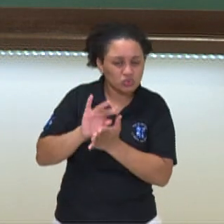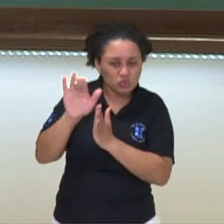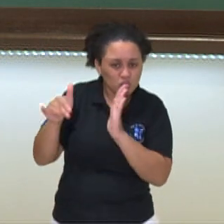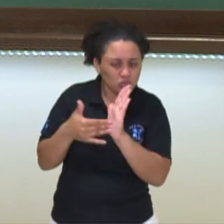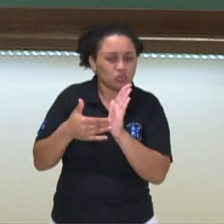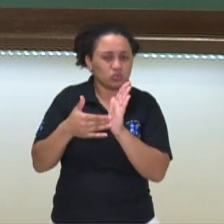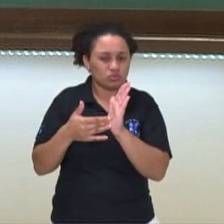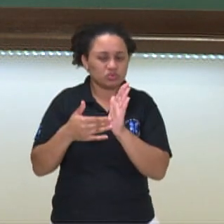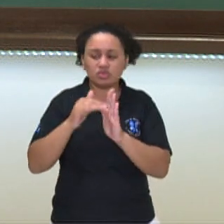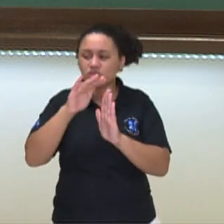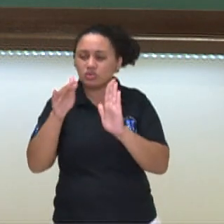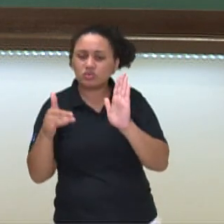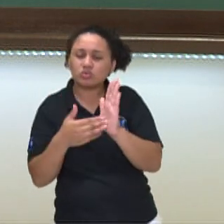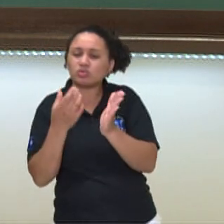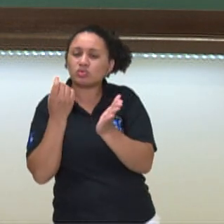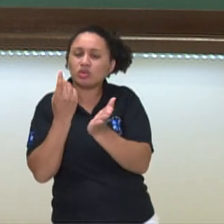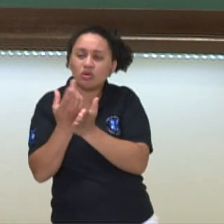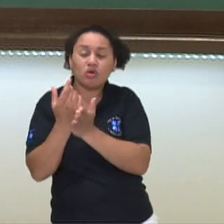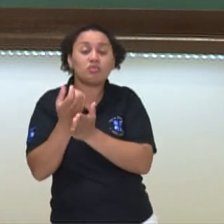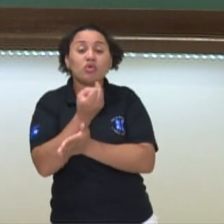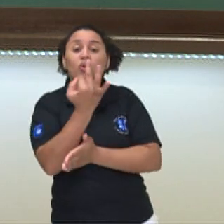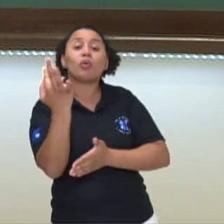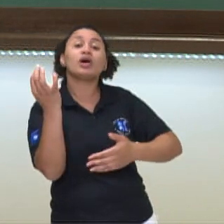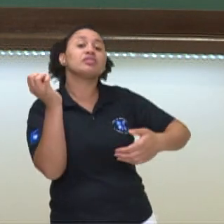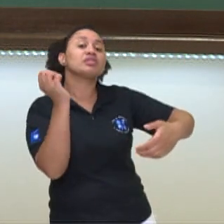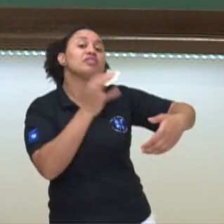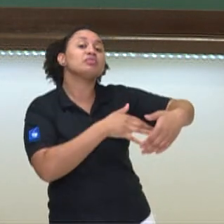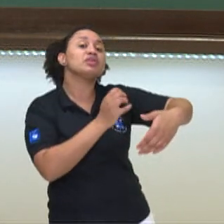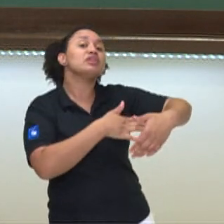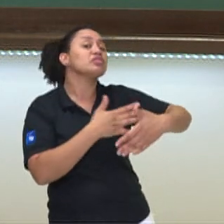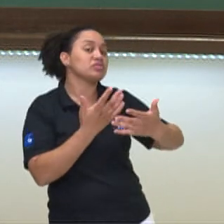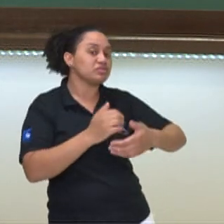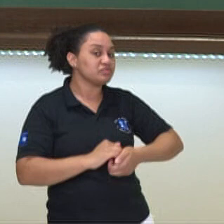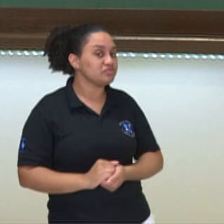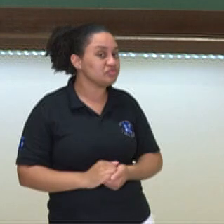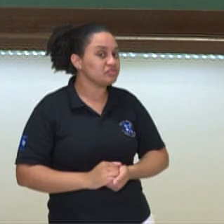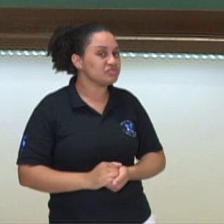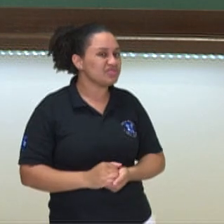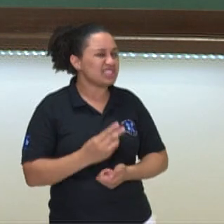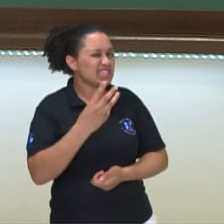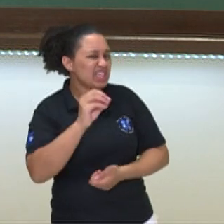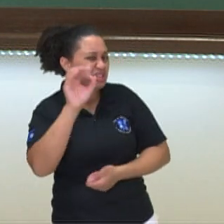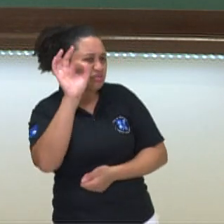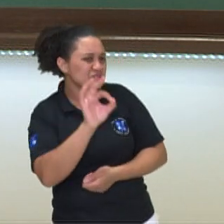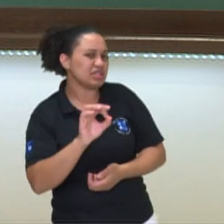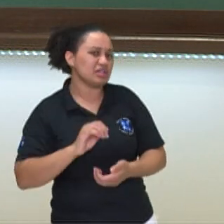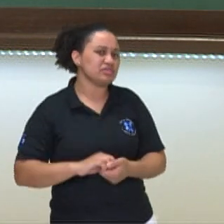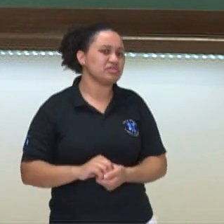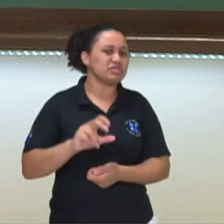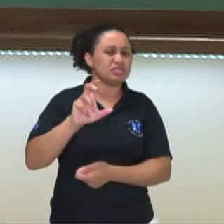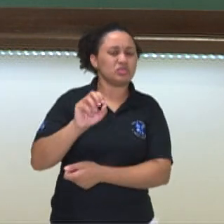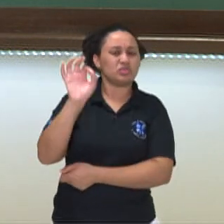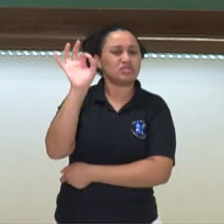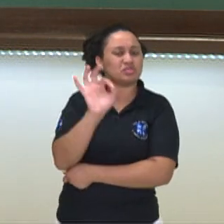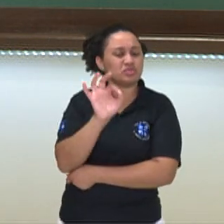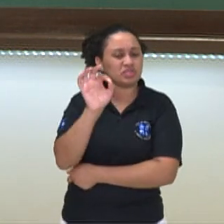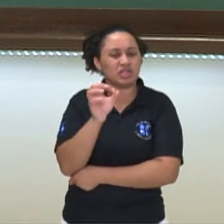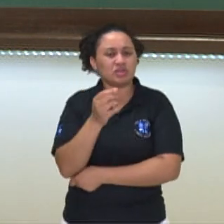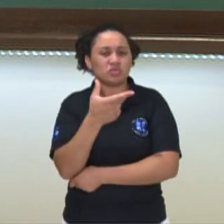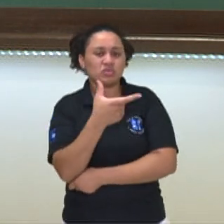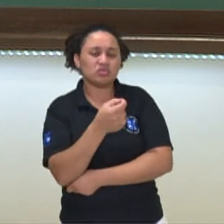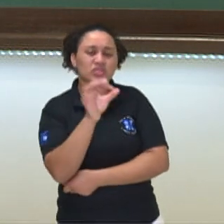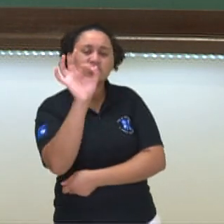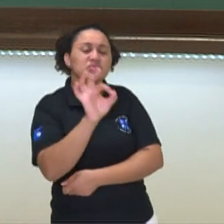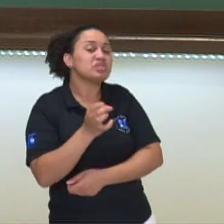gente compra? Quanto será que a gente joga no lixo de tudo que a gente compra? 30%, 50%,